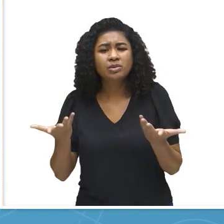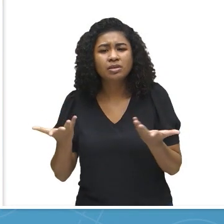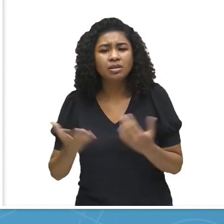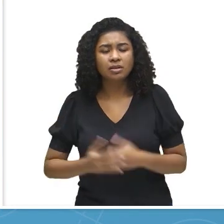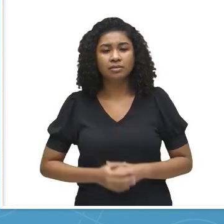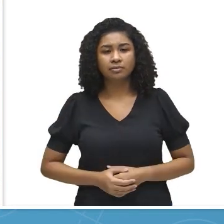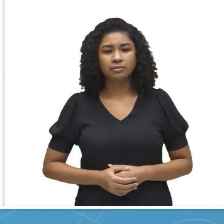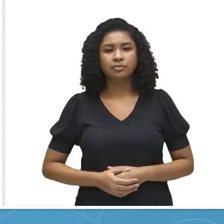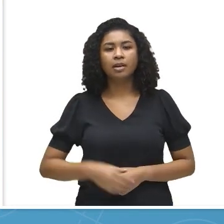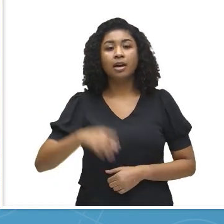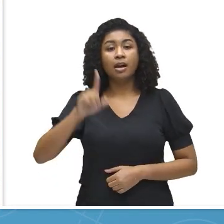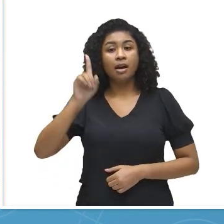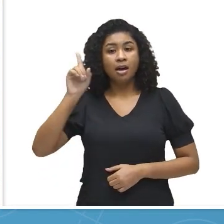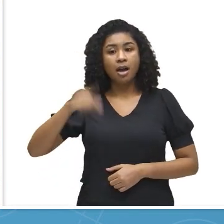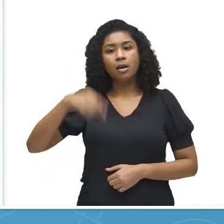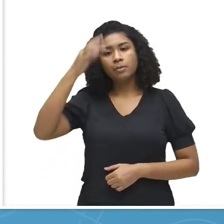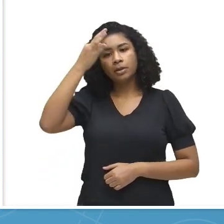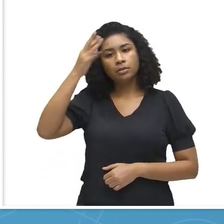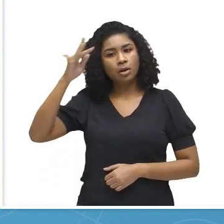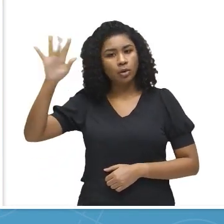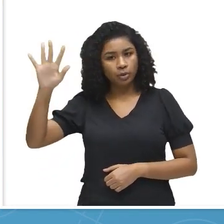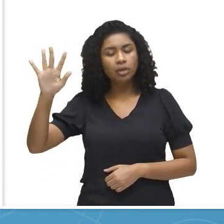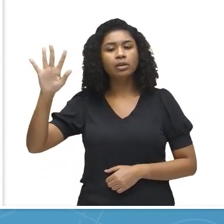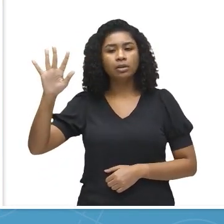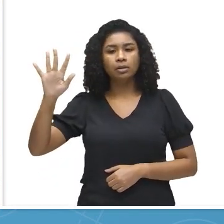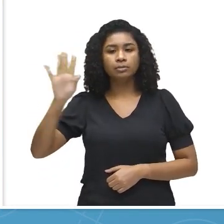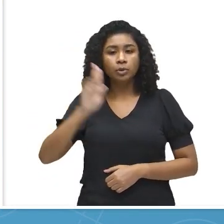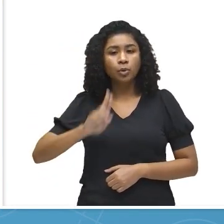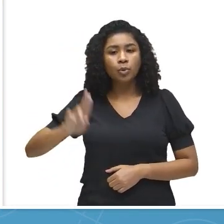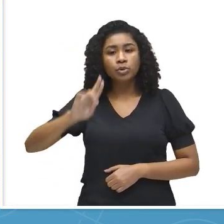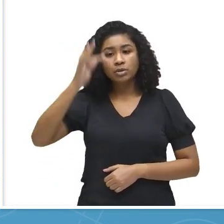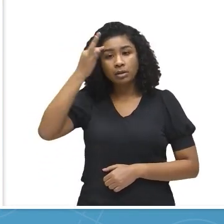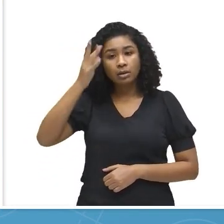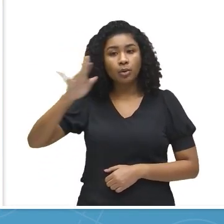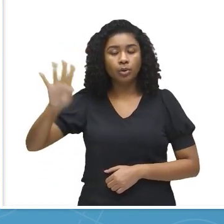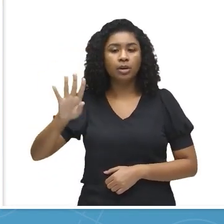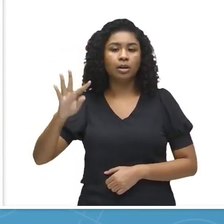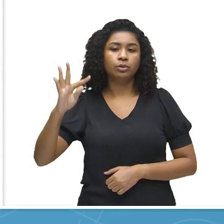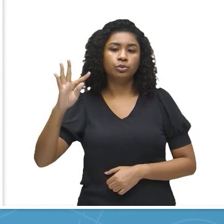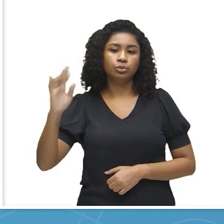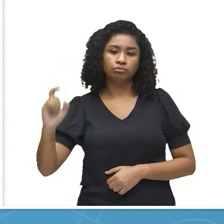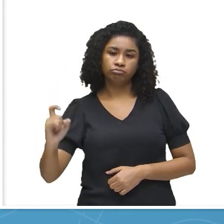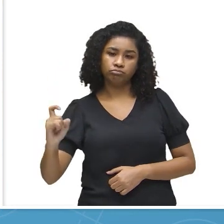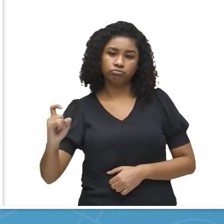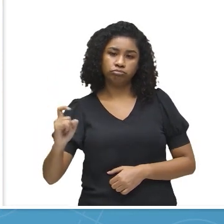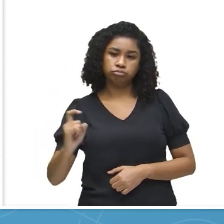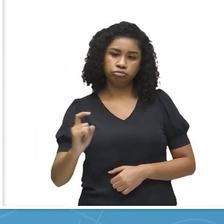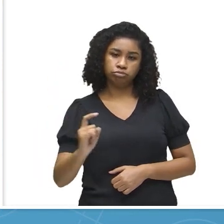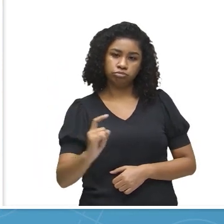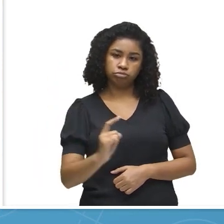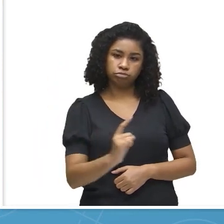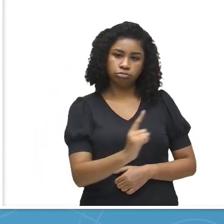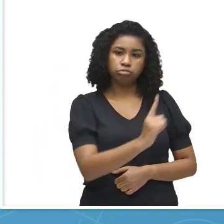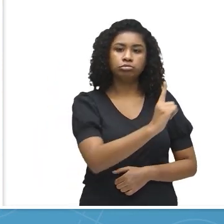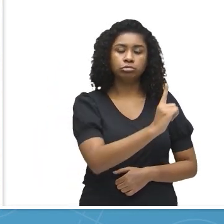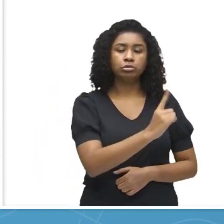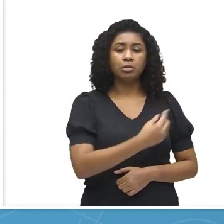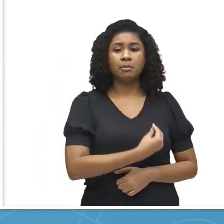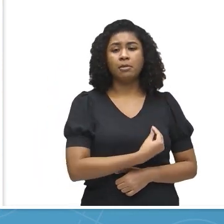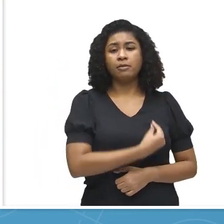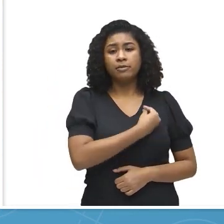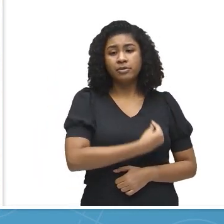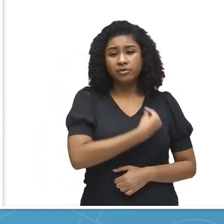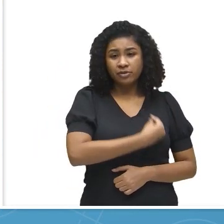uma corrente cientificista baseada no darwinismo, na ideia do Charles Darwin, da evolução das espécies, da sobrevivência